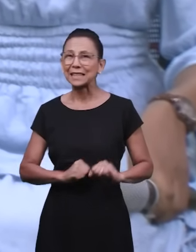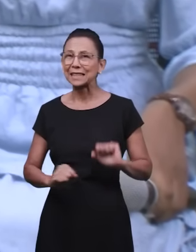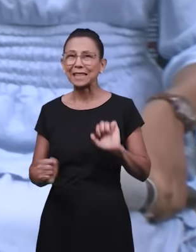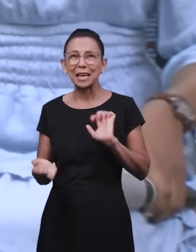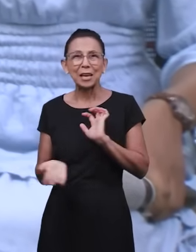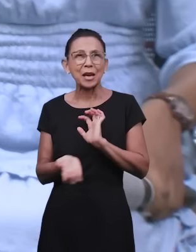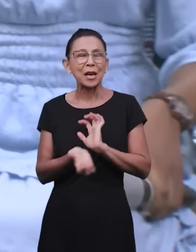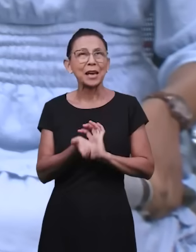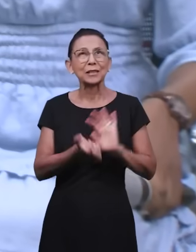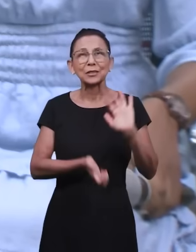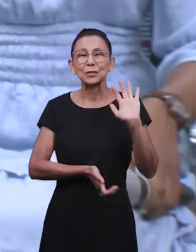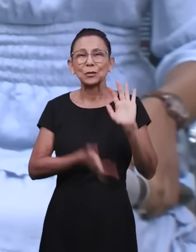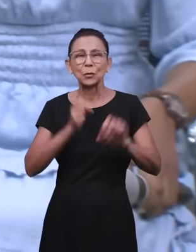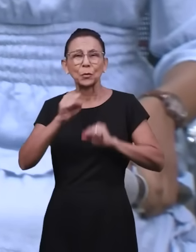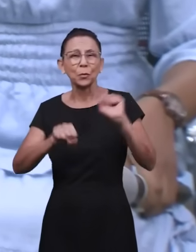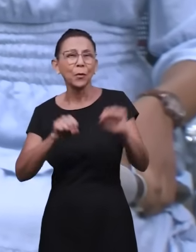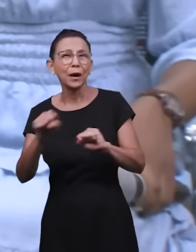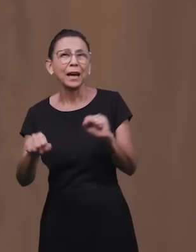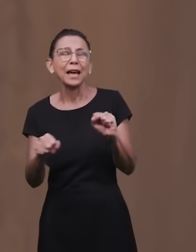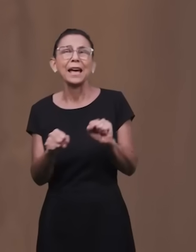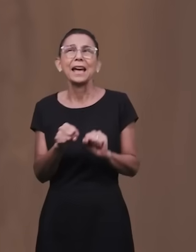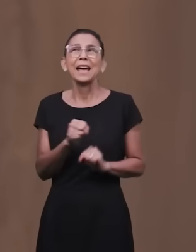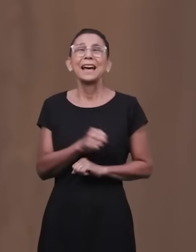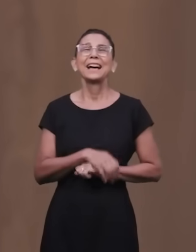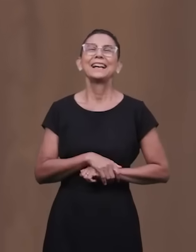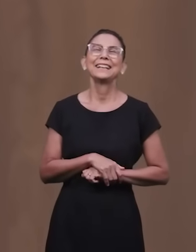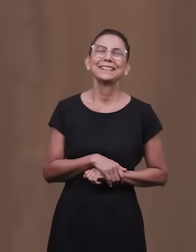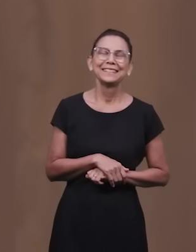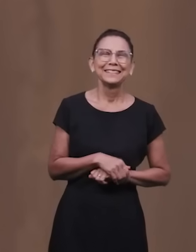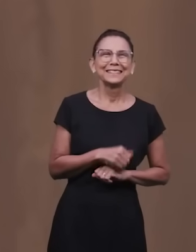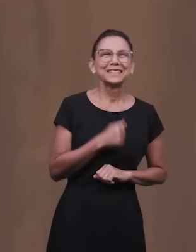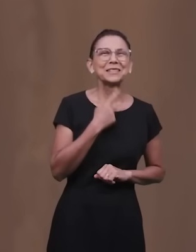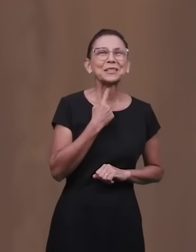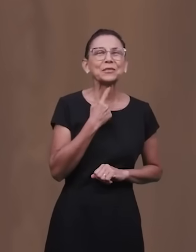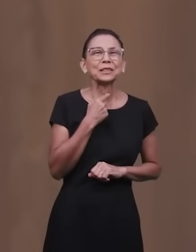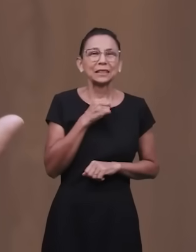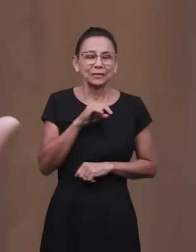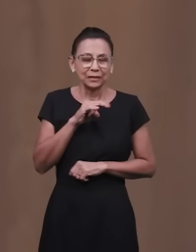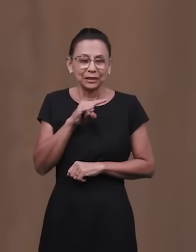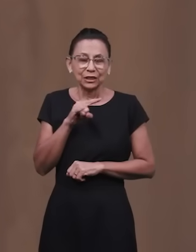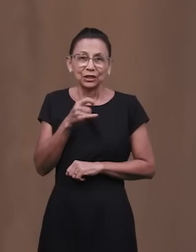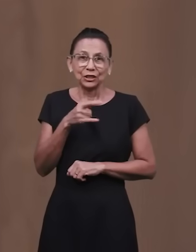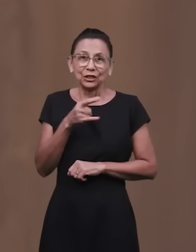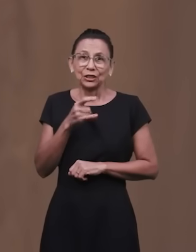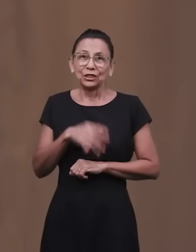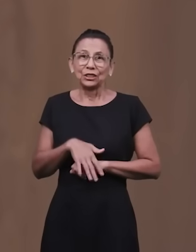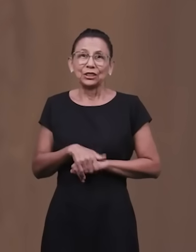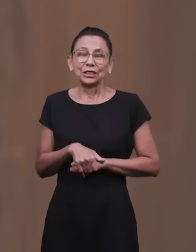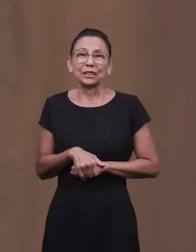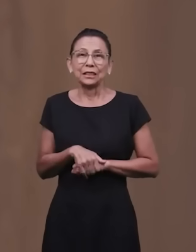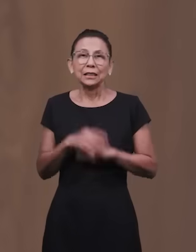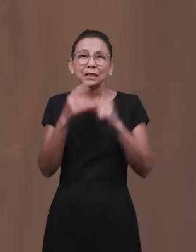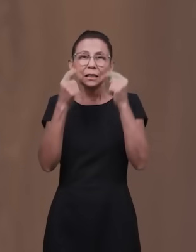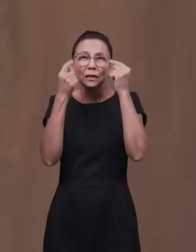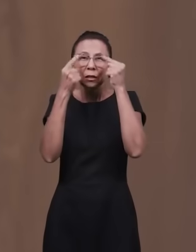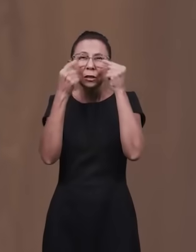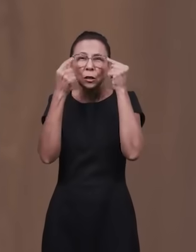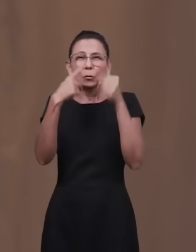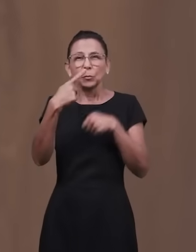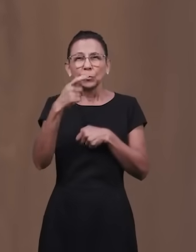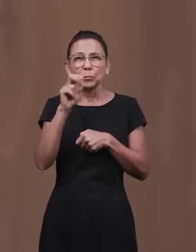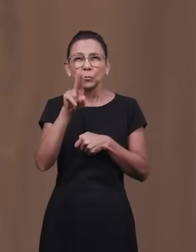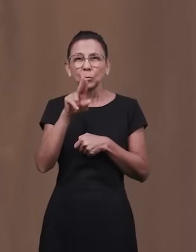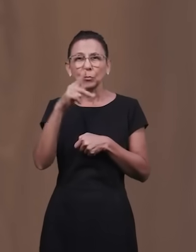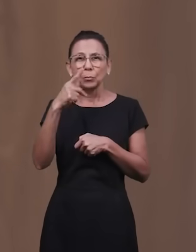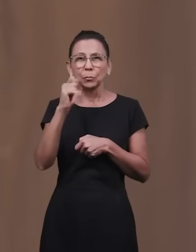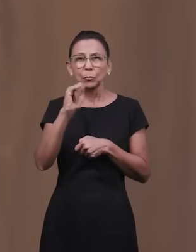dá vontade de ir ao banheiro, né? O xixi, dá vontade de eliminar suor, dilatação da pupila, um outro